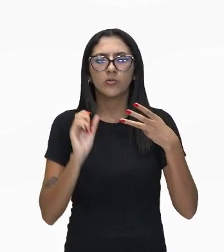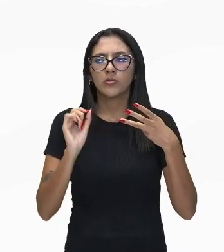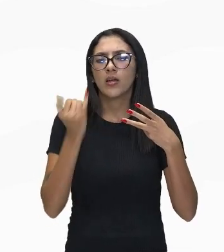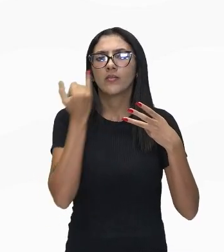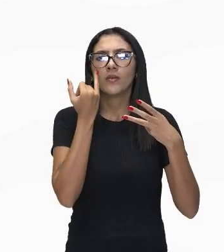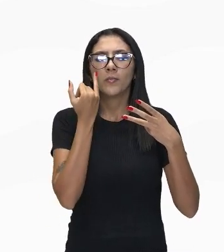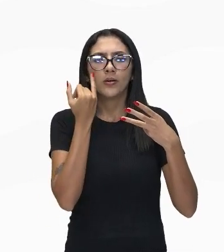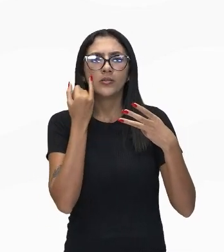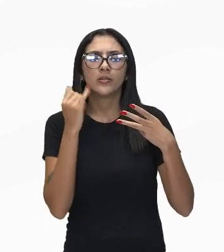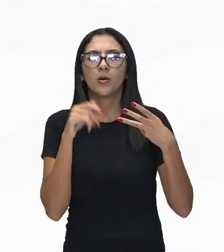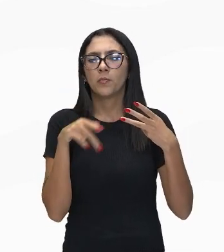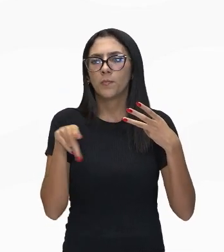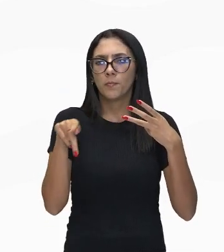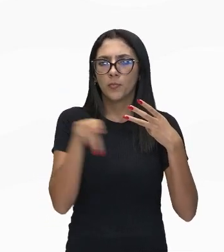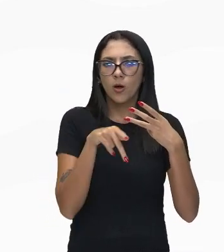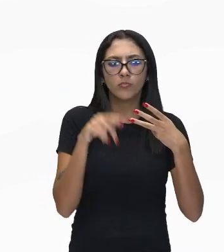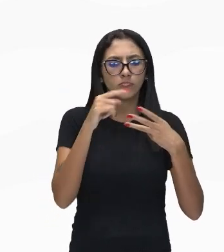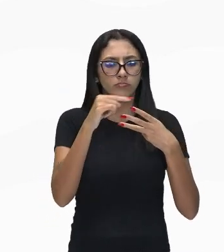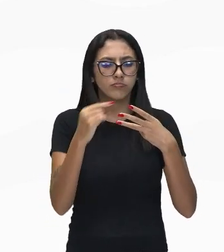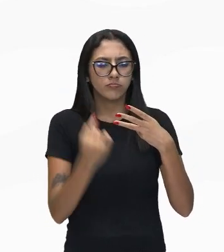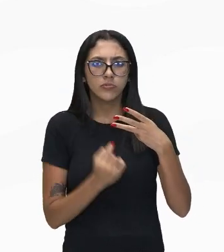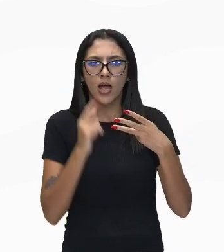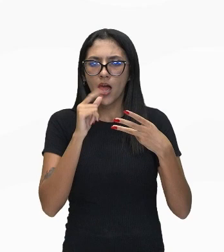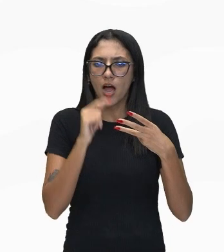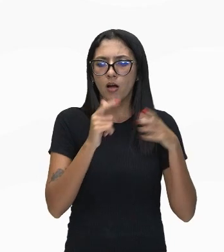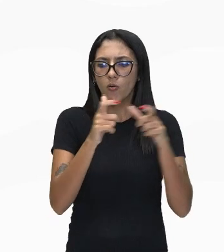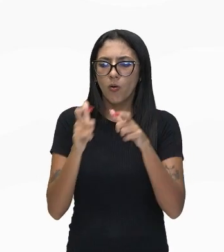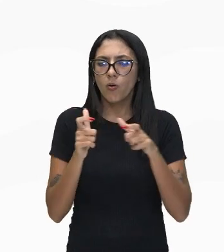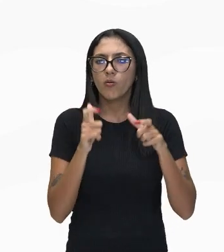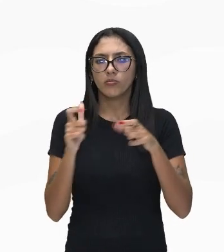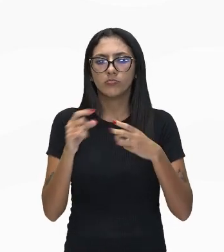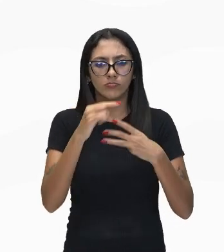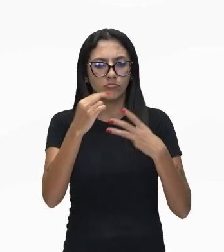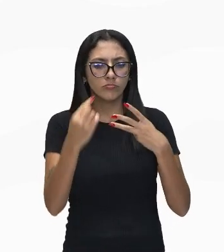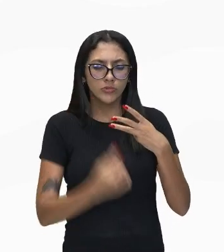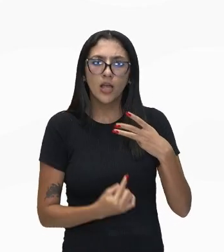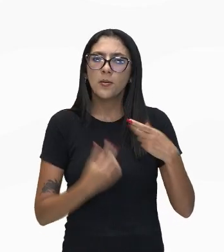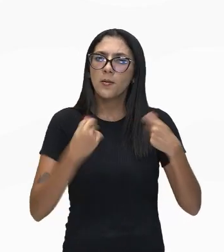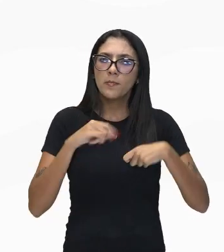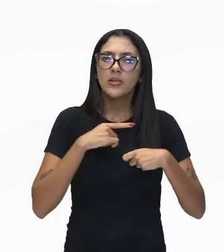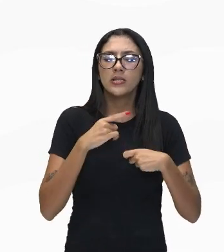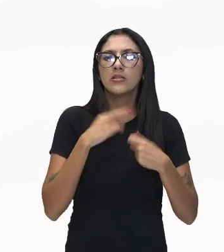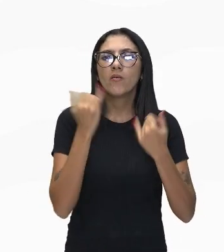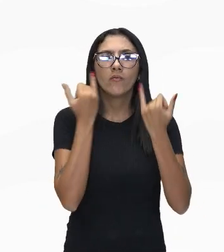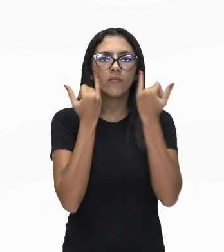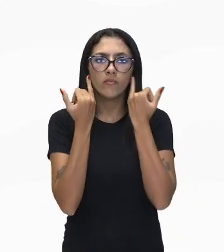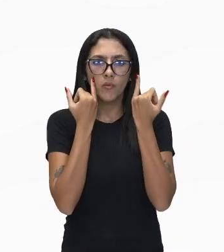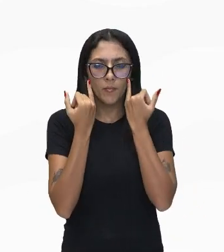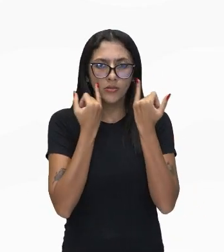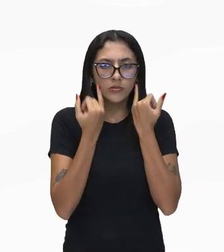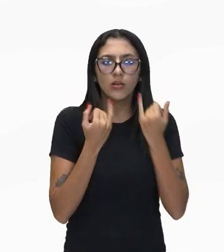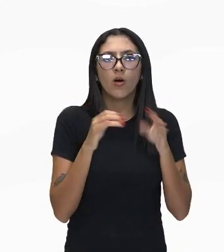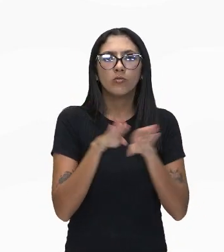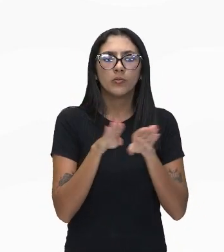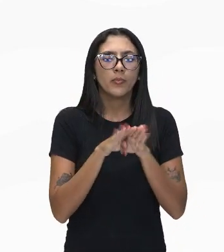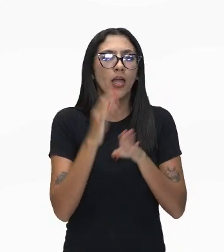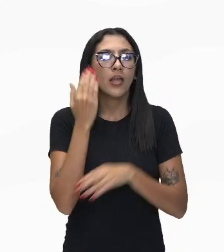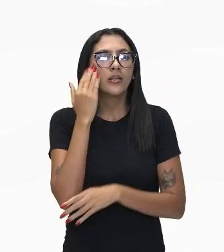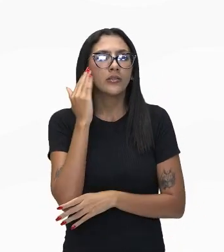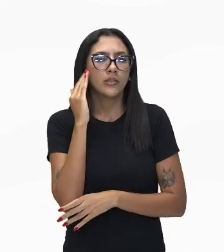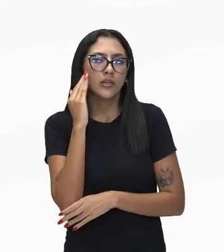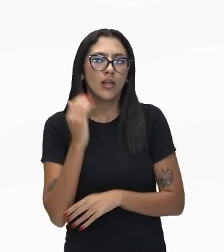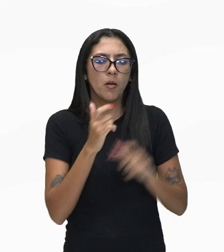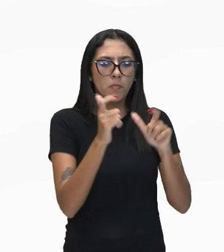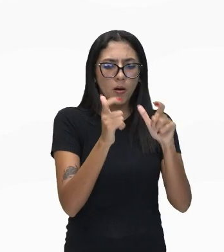professor, nós temos ali 3 critérios que foram utilizados para estabelecer ali, delimitar a região